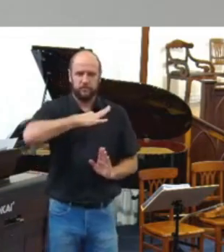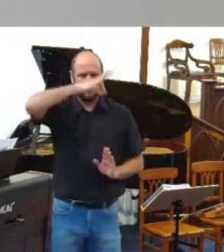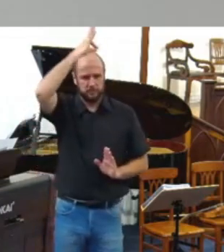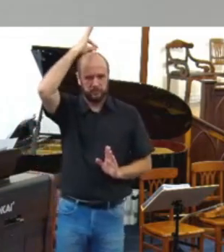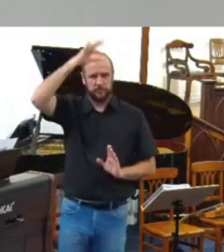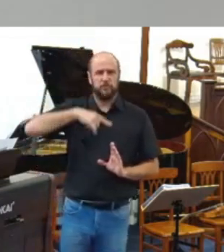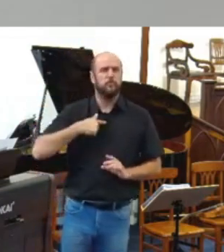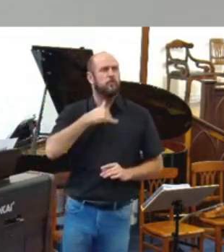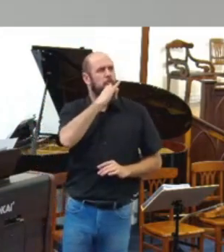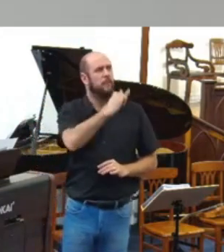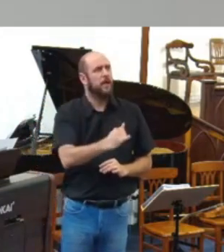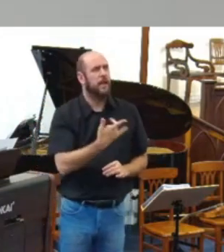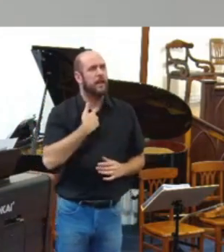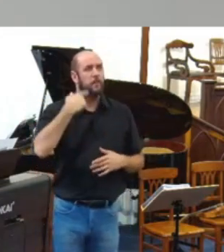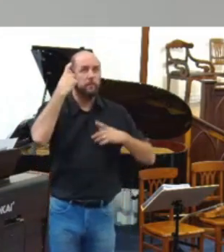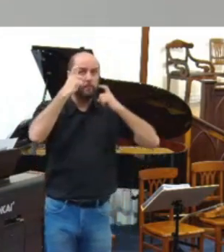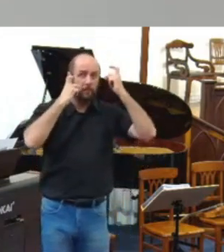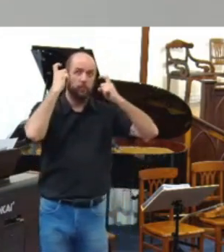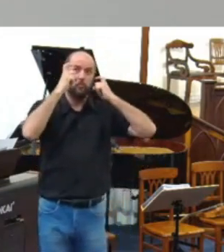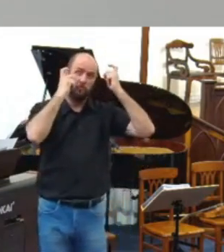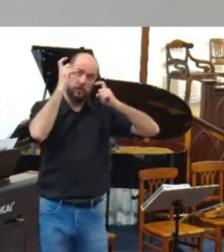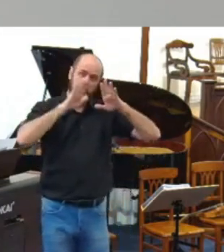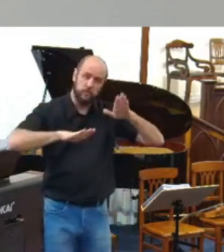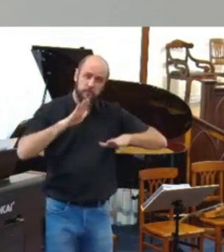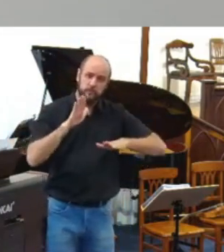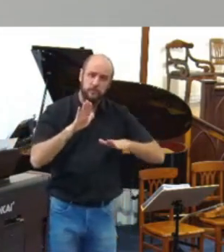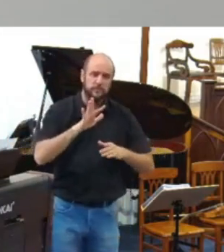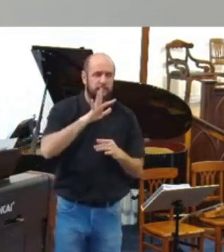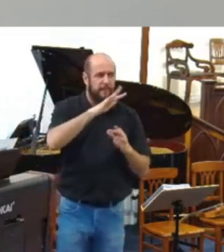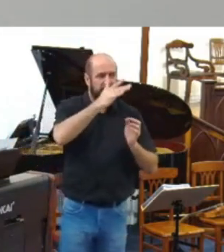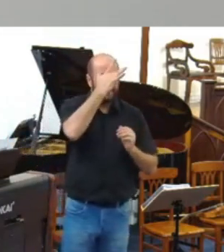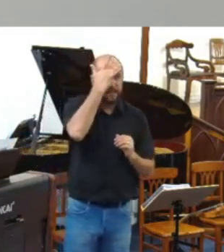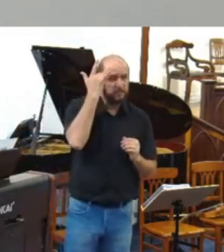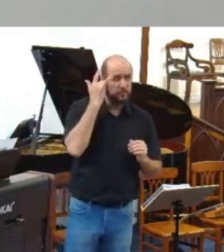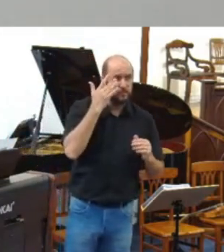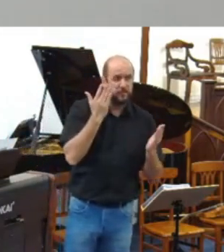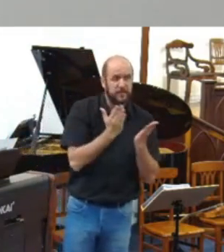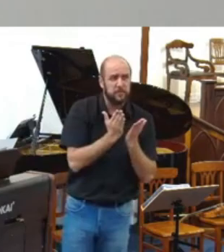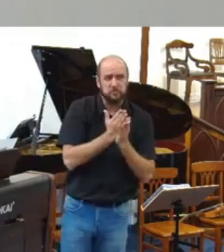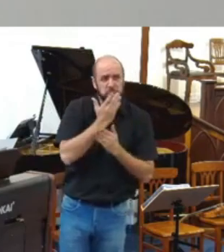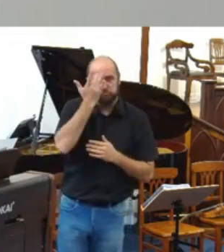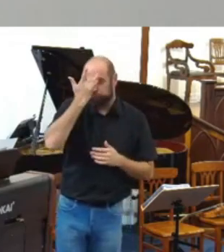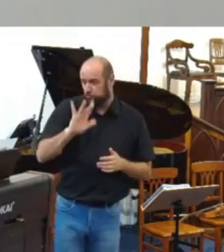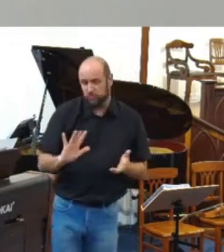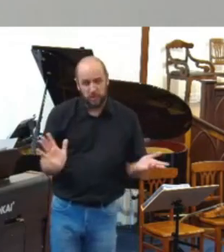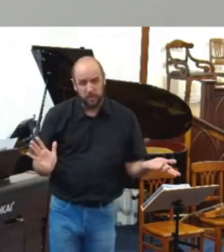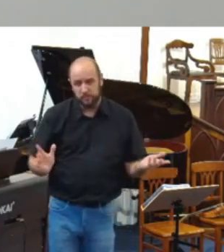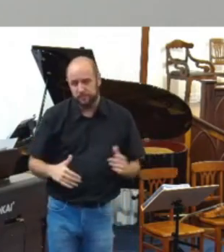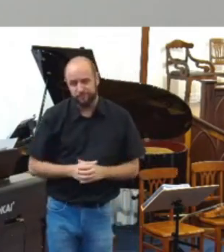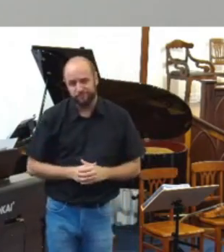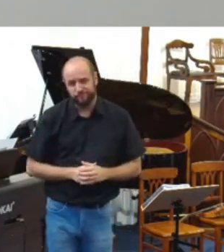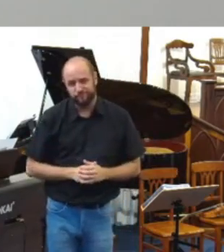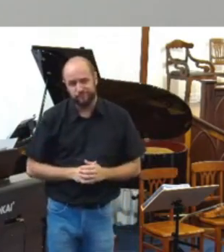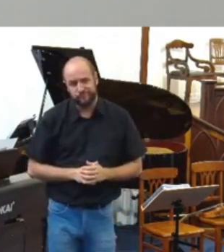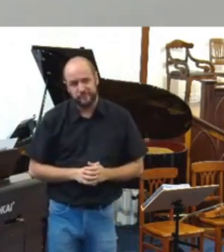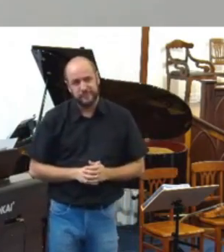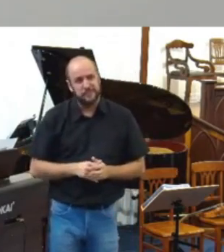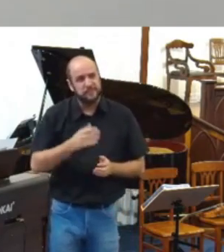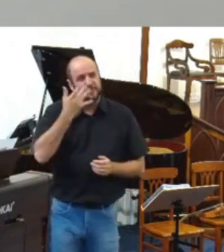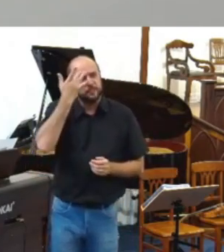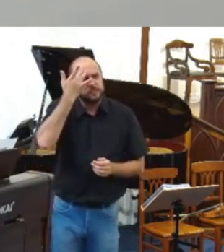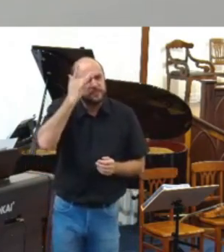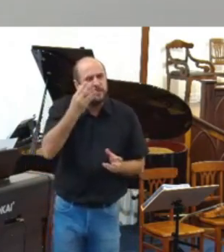me ocorre como preocupação? Que talvez muitos cristãos não tenham ideia disso. Não tenham ideia do